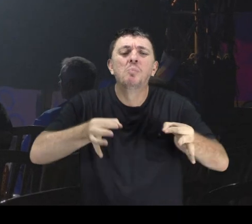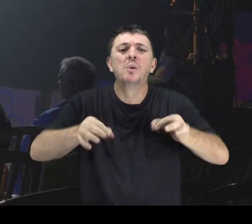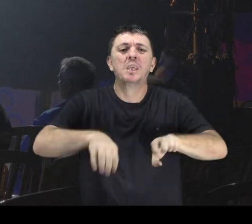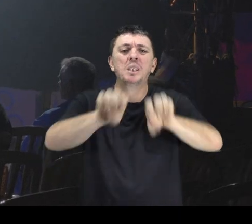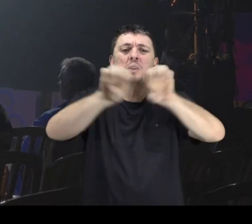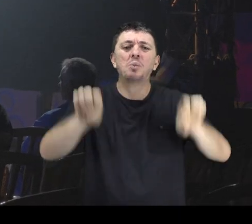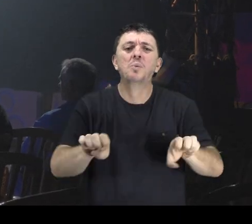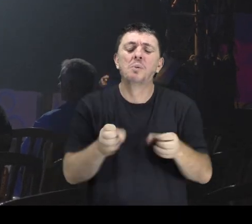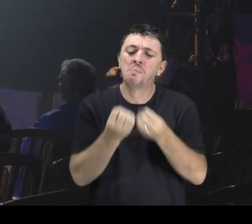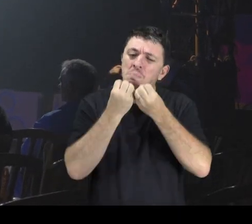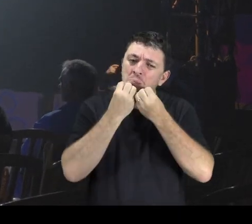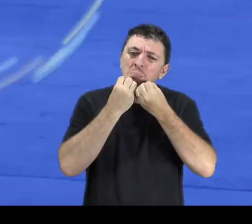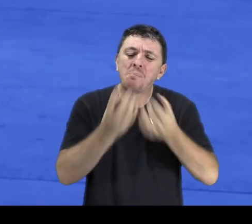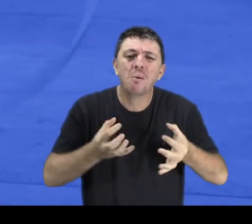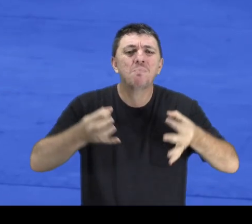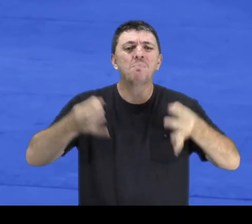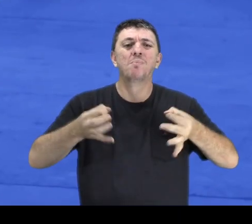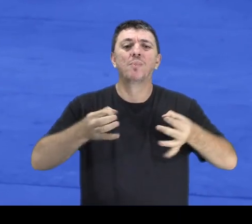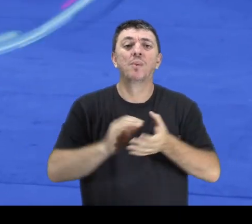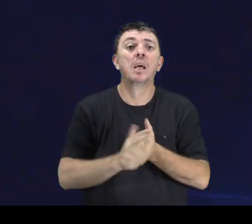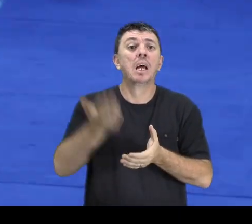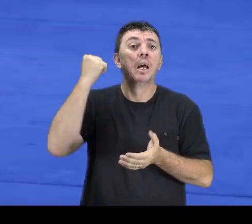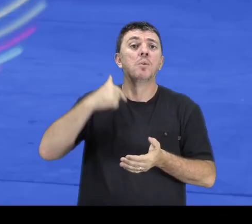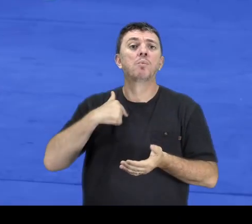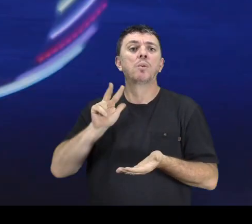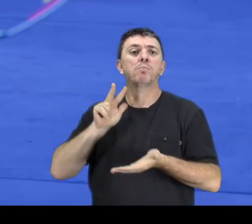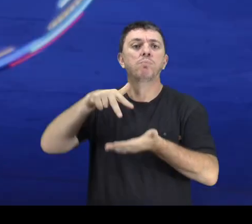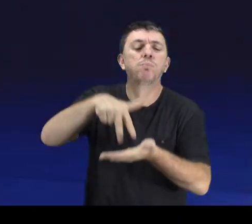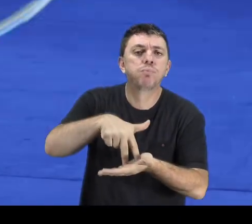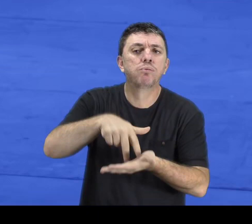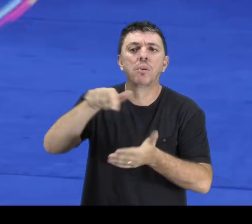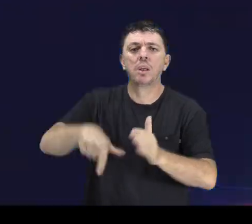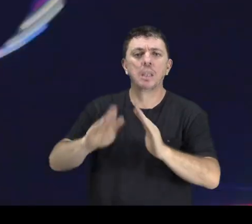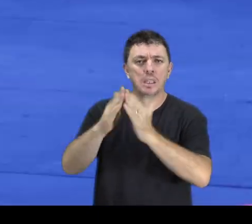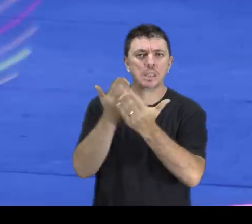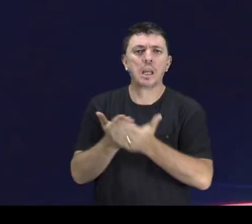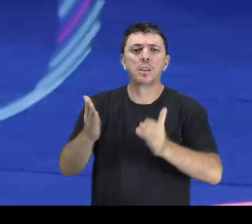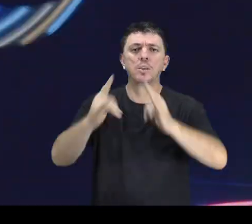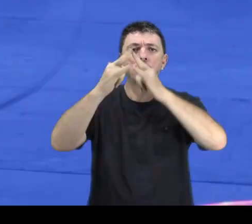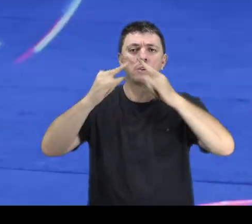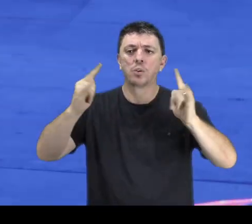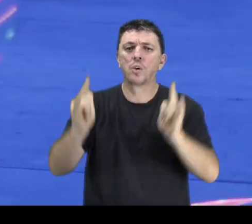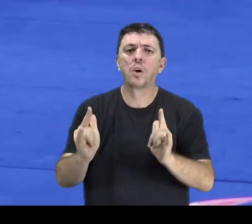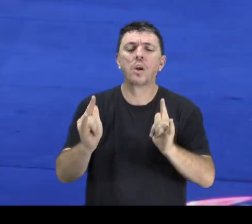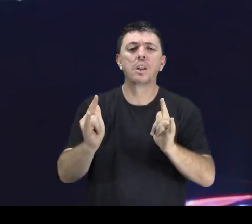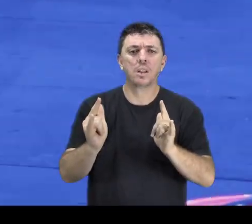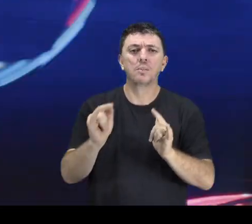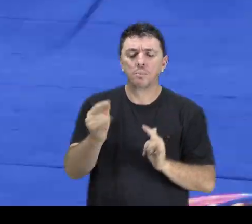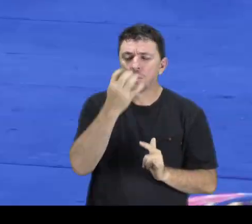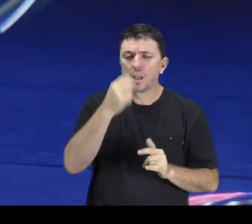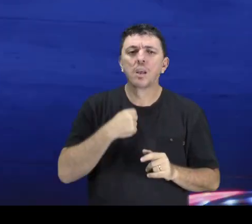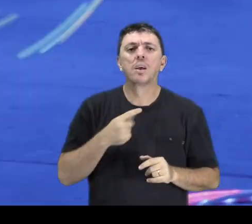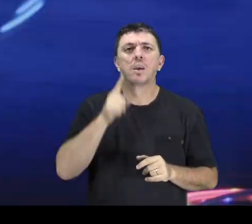quando eu frequentei. O dia que eu entrei na escola de circo, sentei na arquibancada, eu lembro de ver o Raulzão dos Palapatões